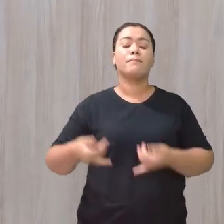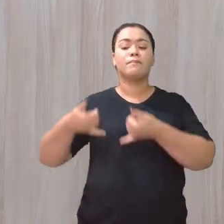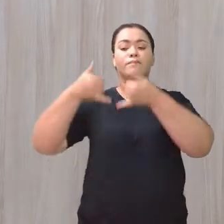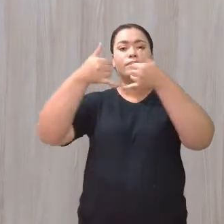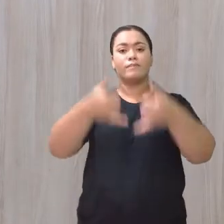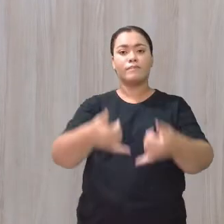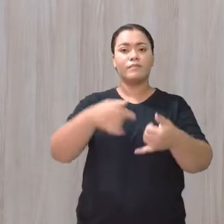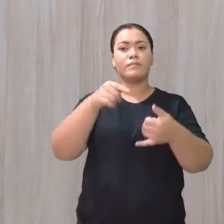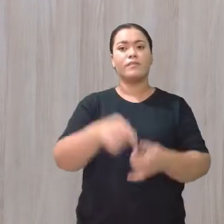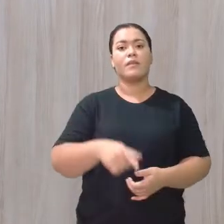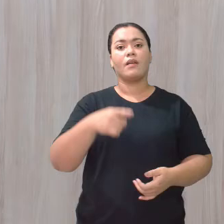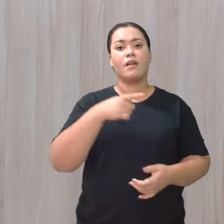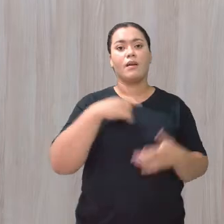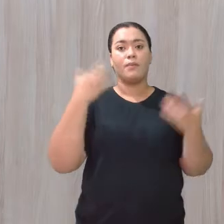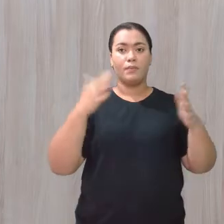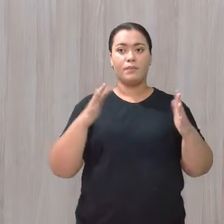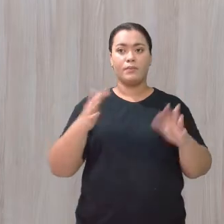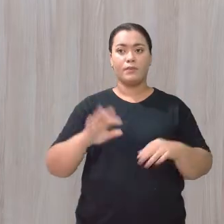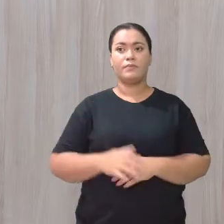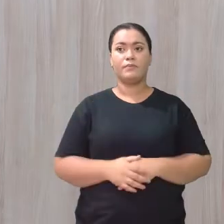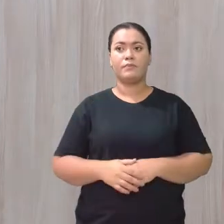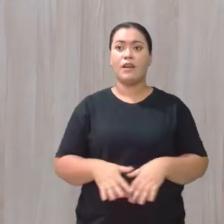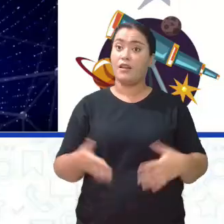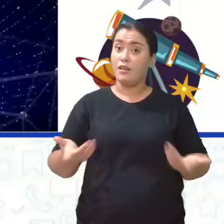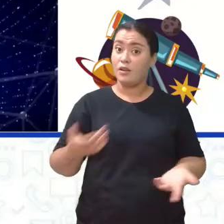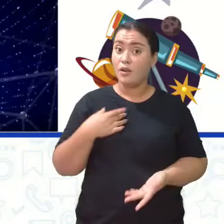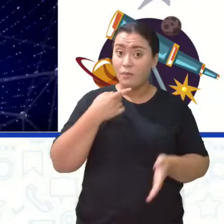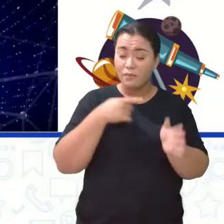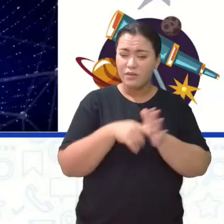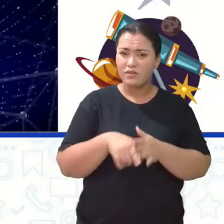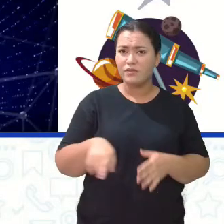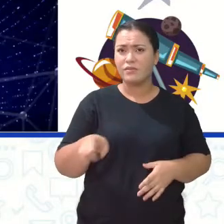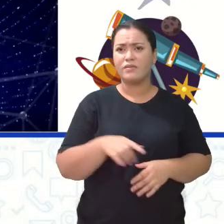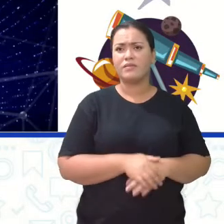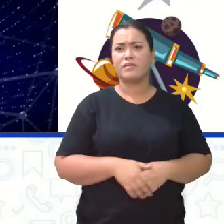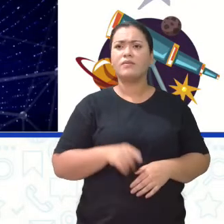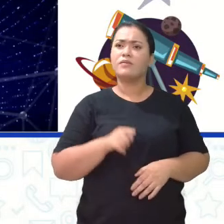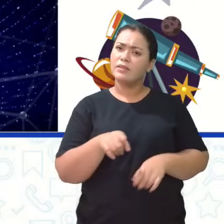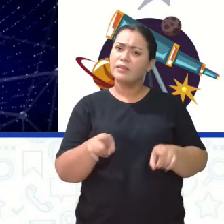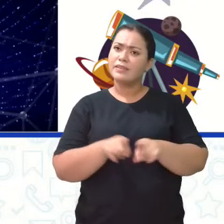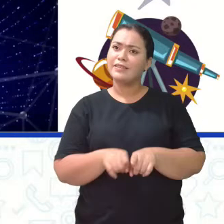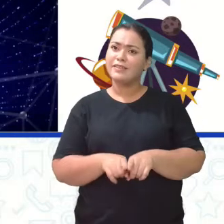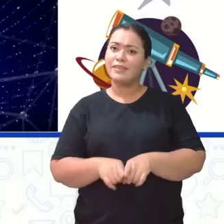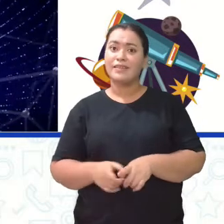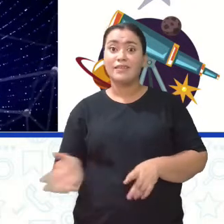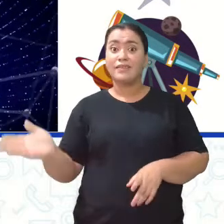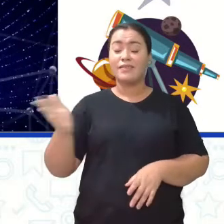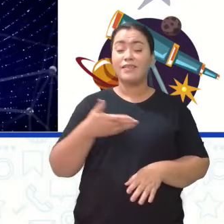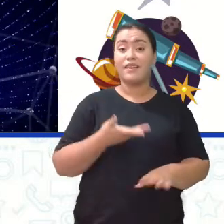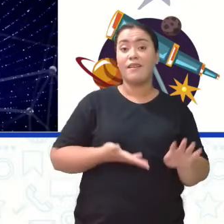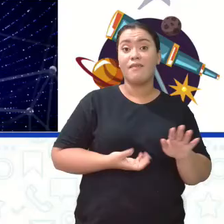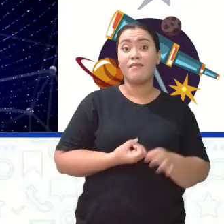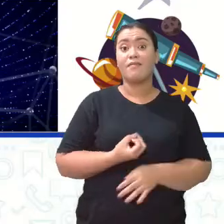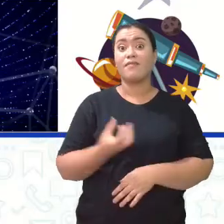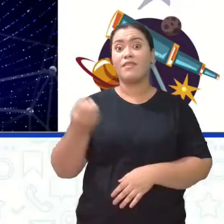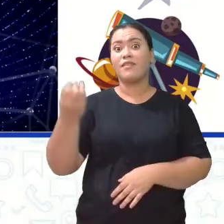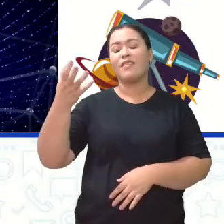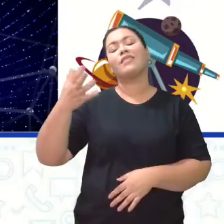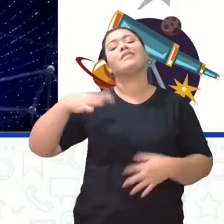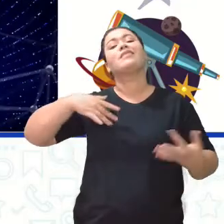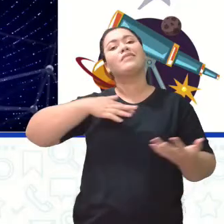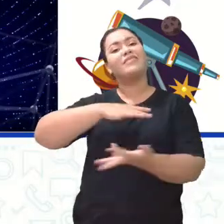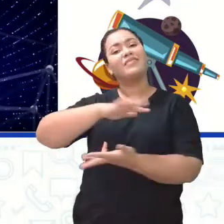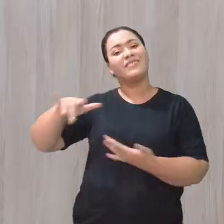premiação, se alguém for premiado. E eu pergunto a vocês, e você também será um tripulante dessa viagem